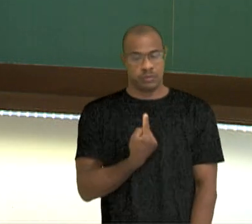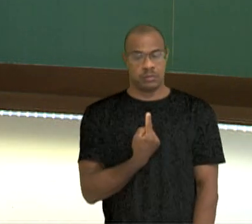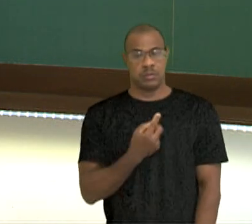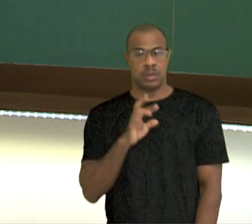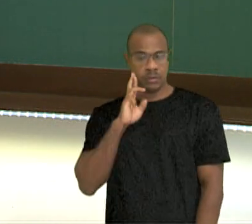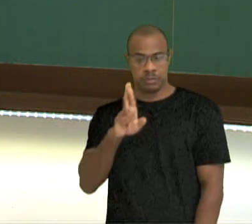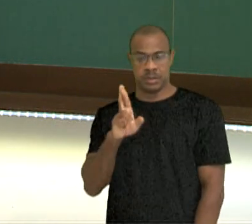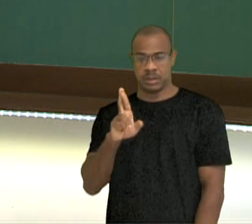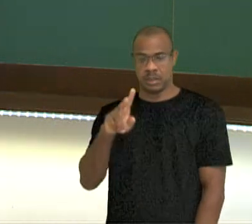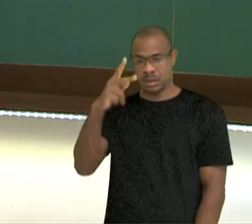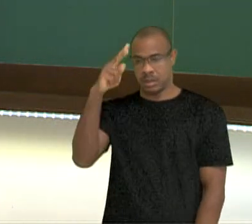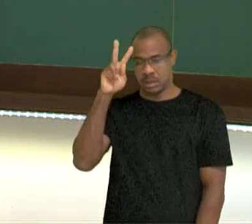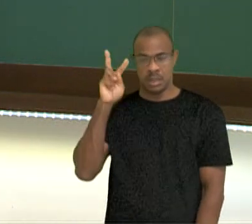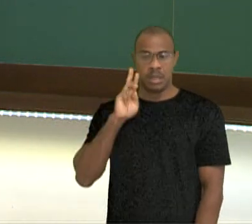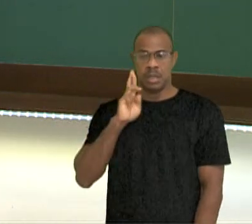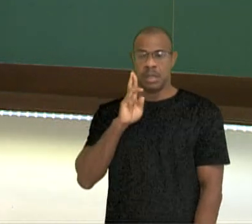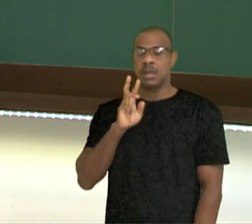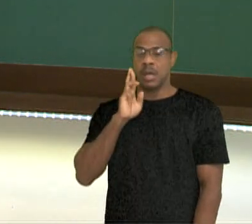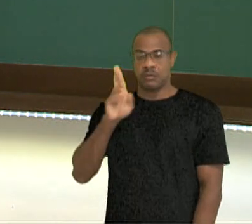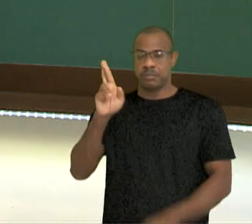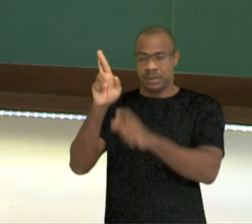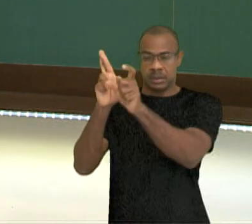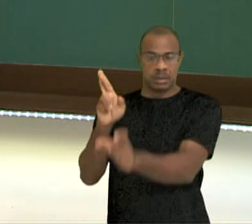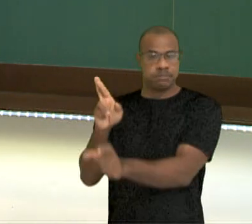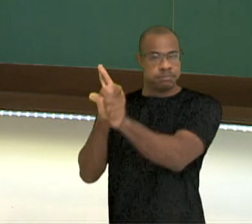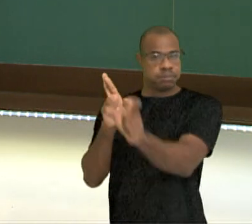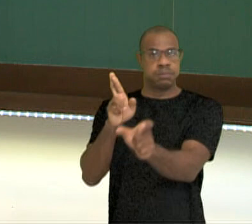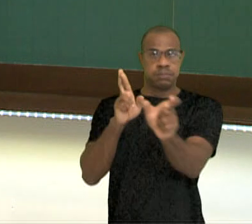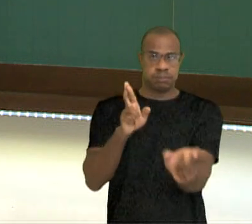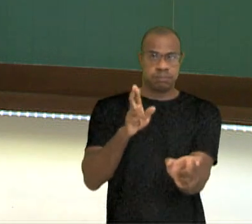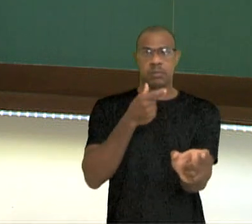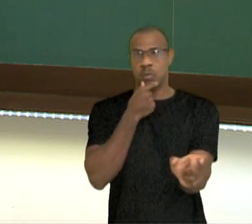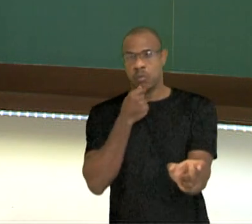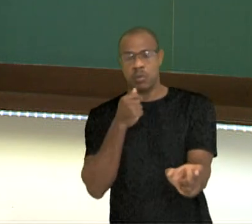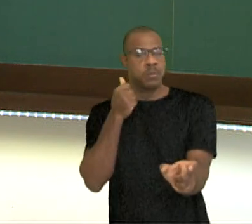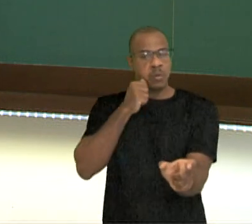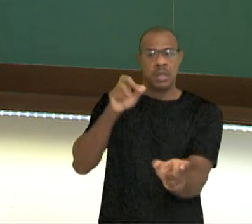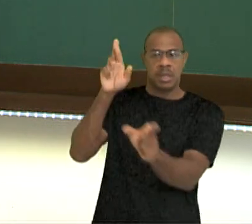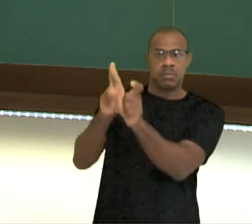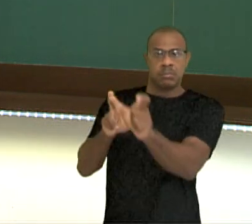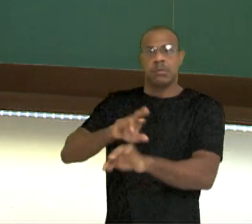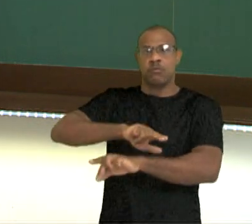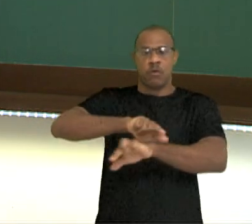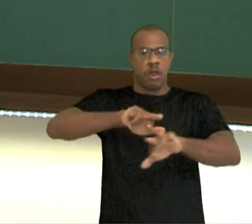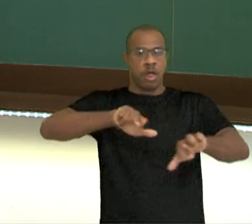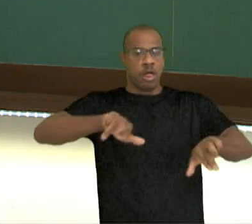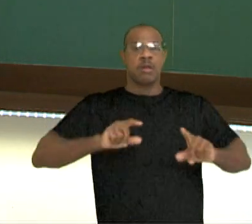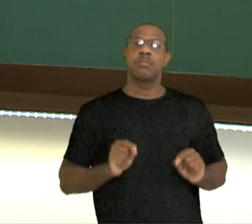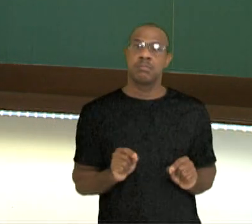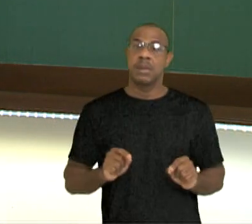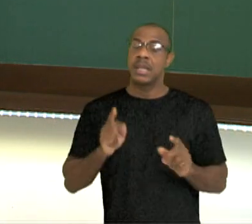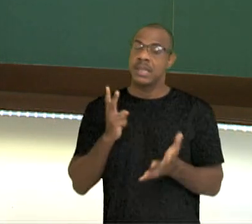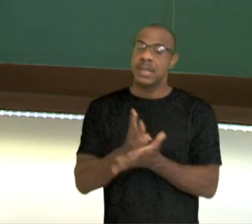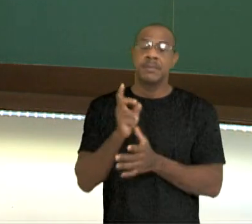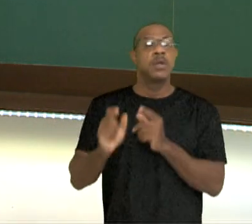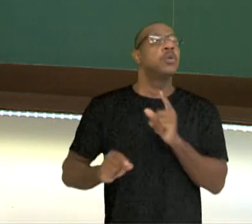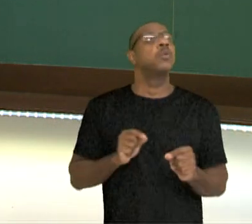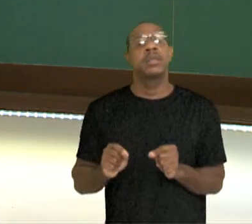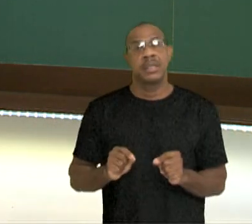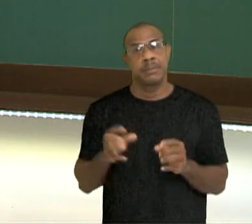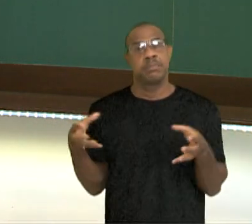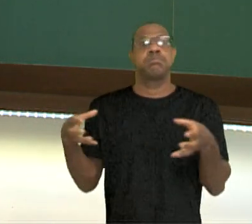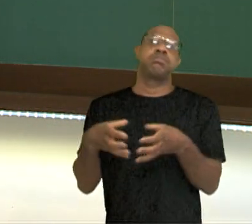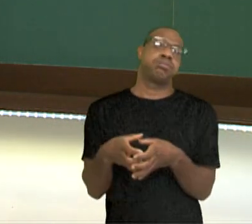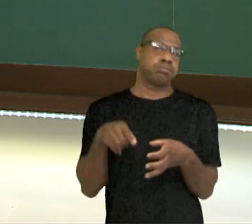o homem pelo homem, a mulher pela mulher, a diversidade, mas sempre no